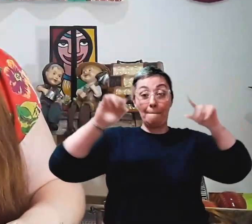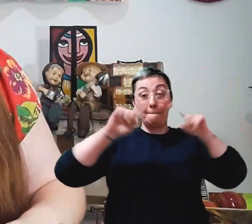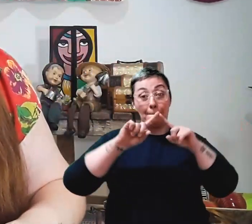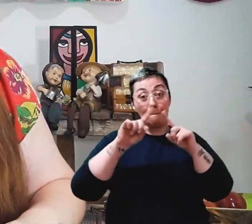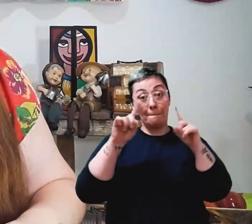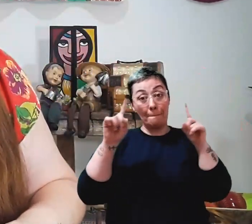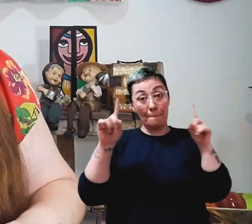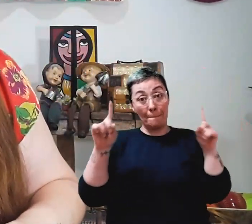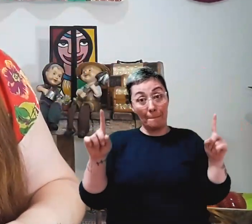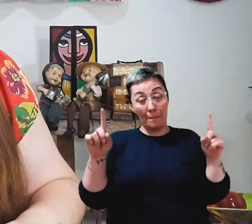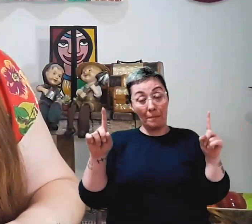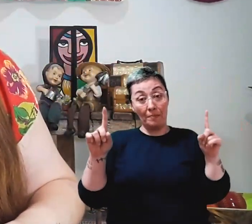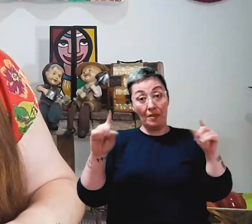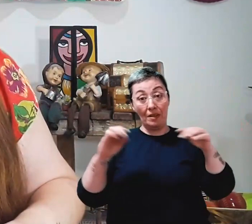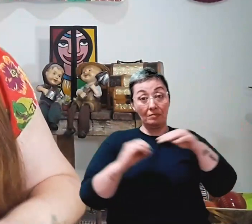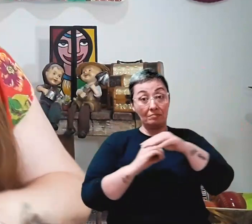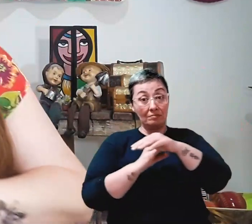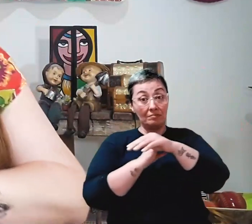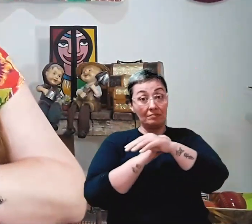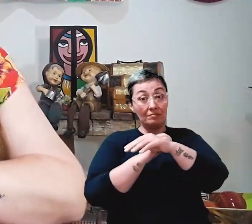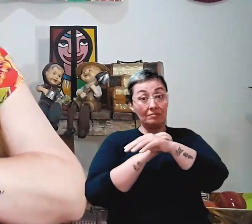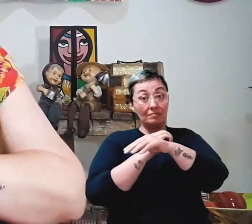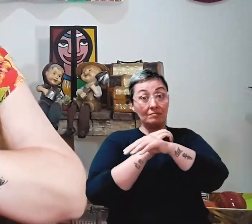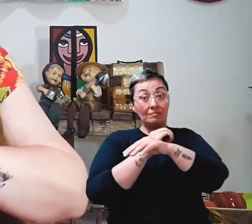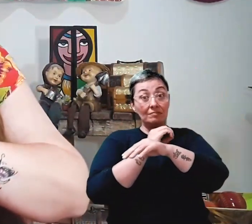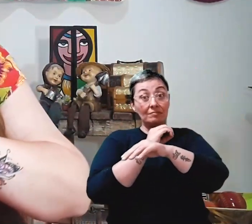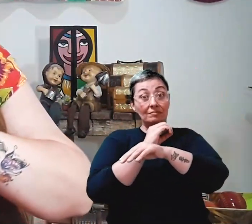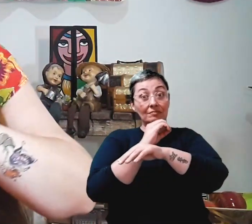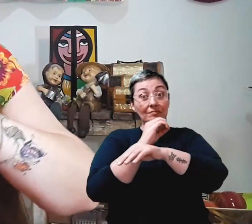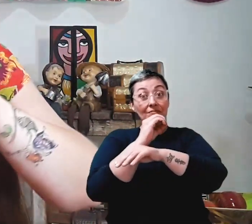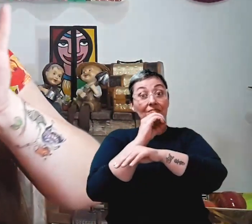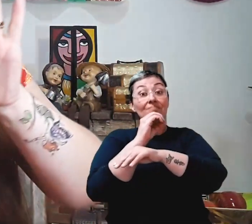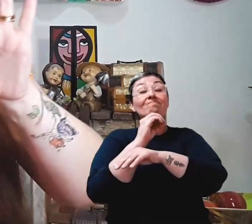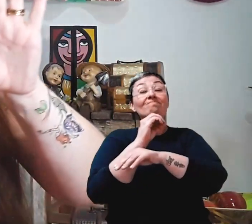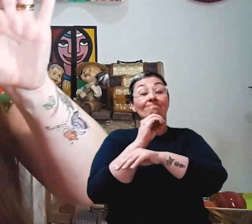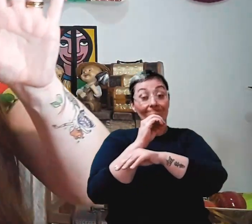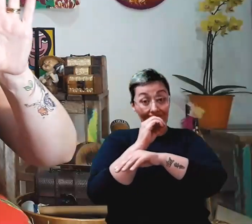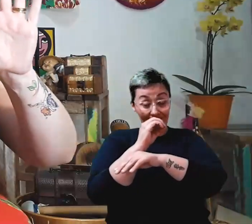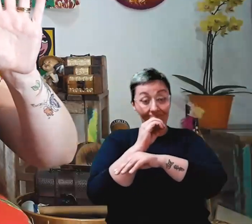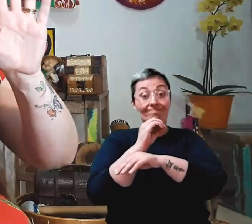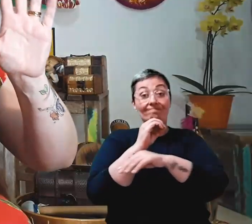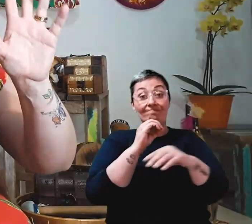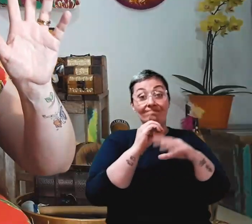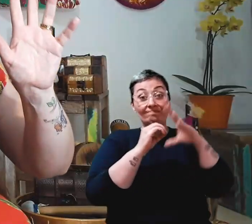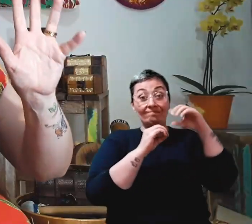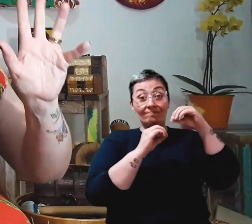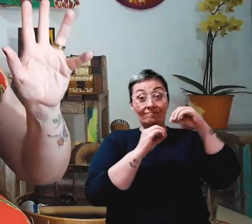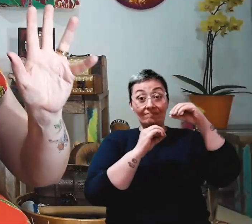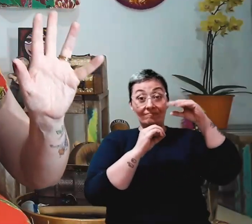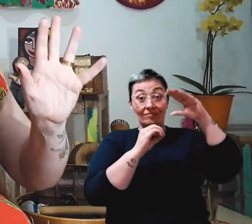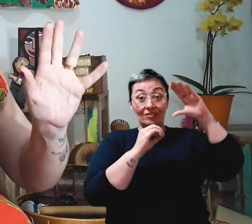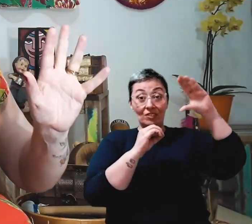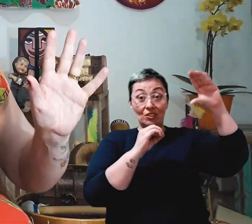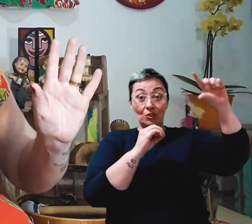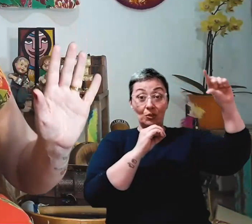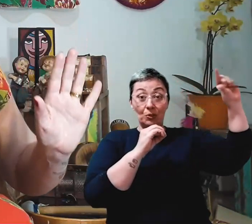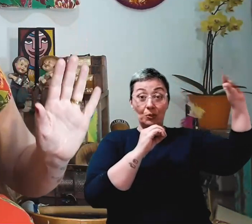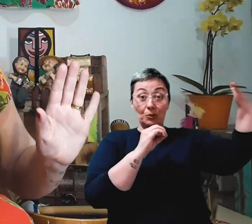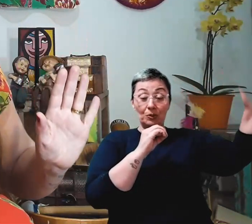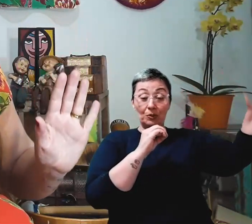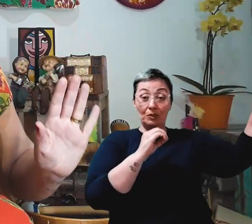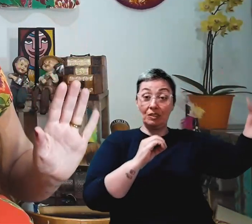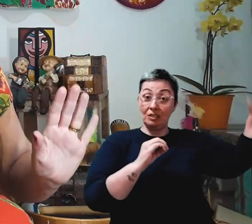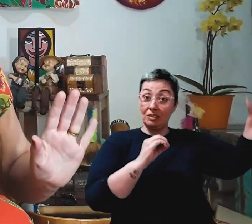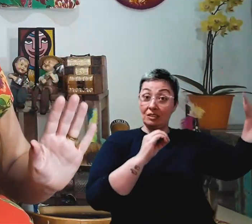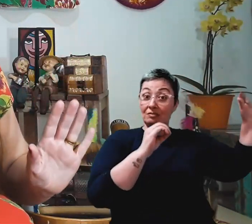Mas o dia foi chegando. E quando o dia vem chegando, a noite vai se despedindo. E quando